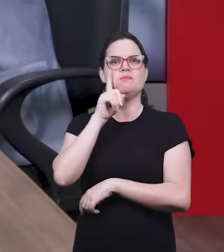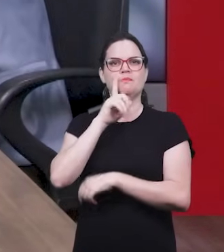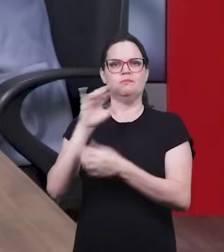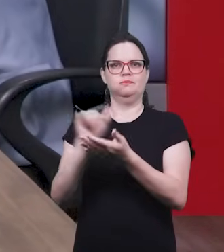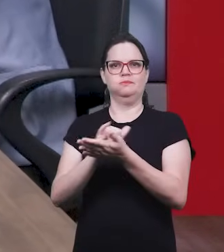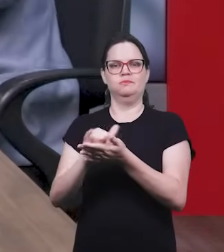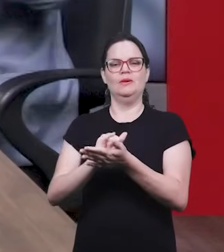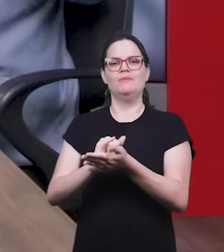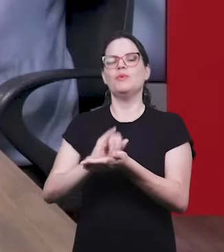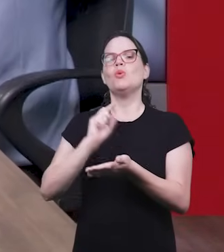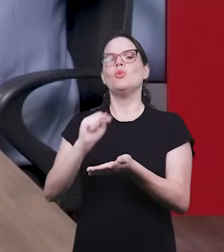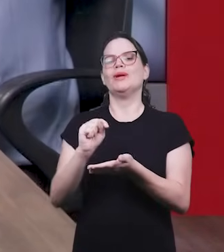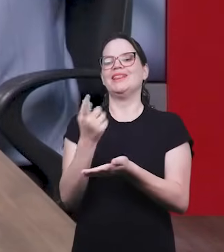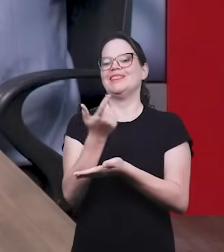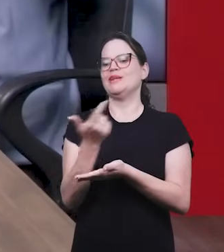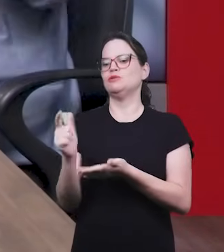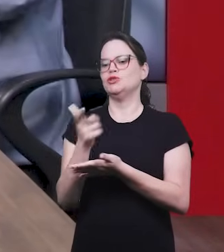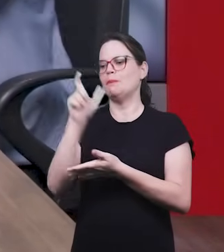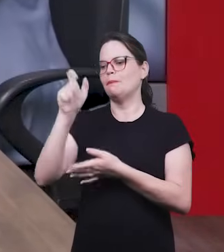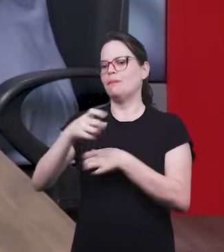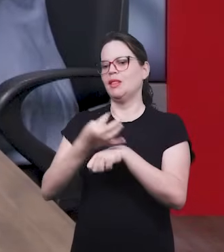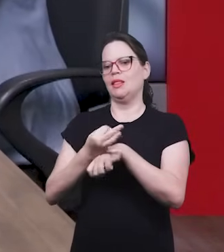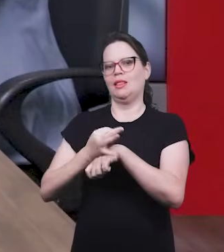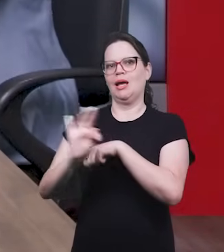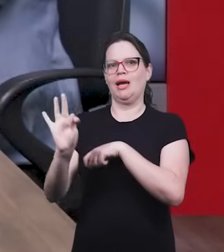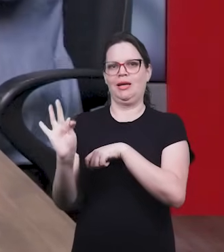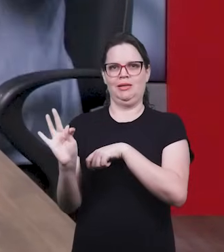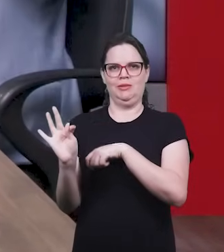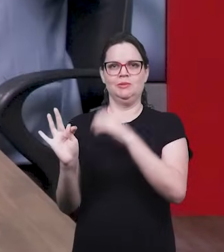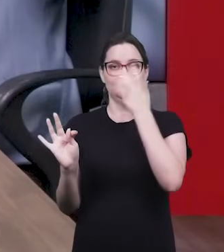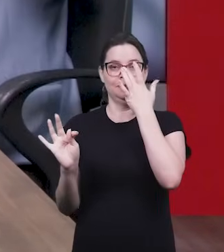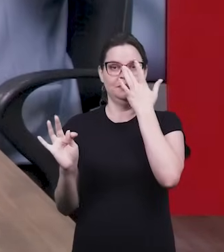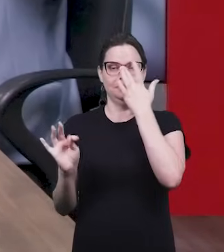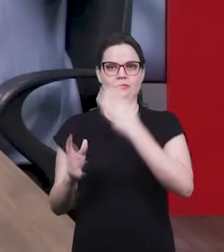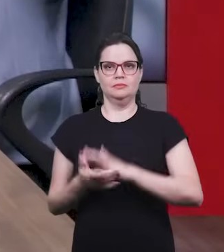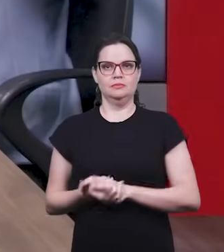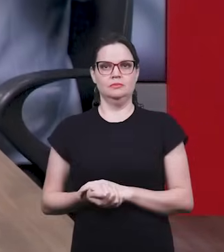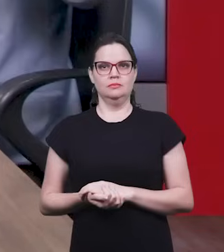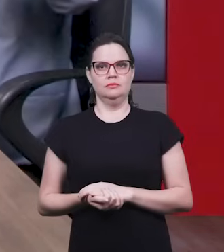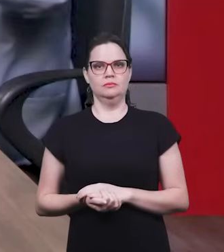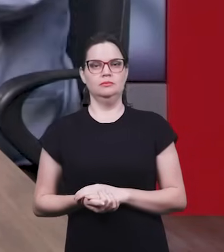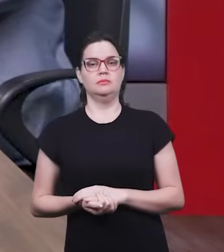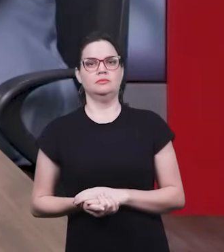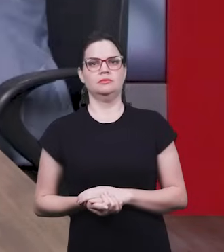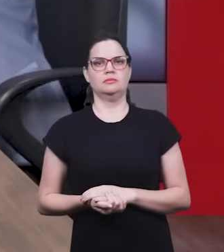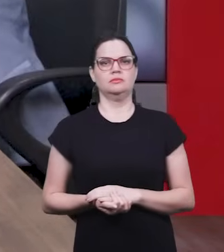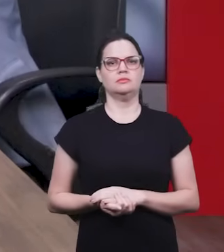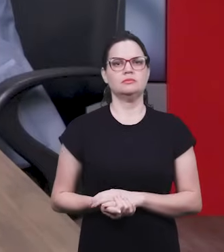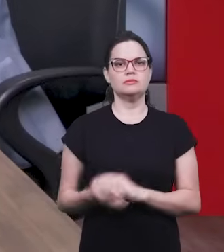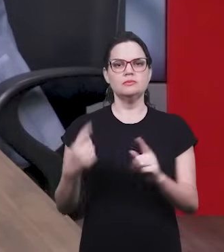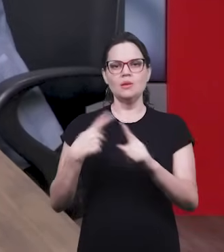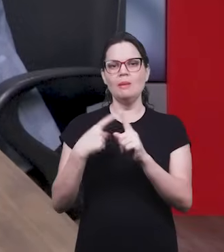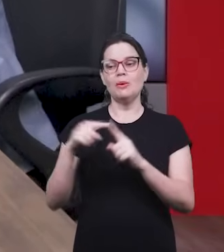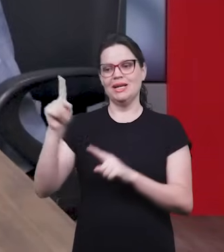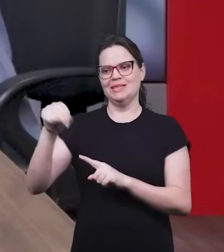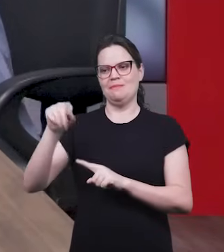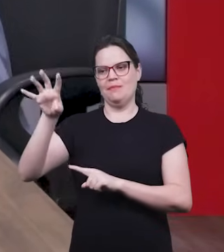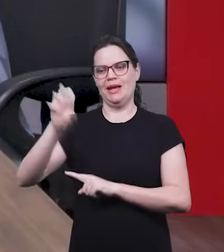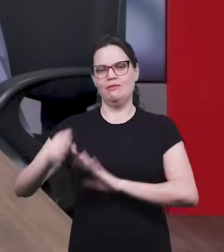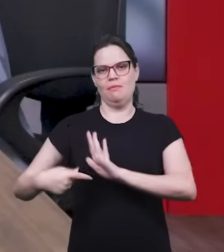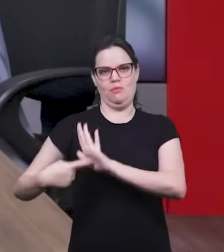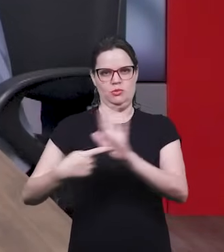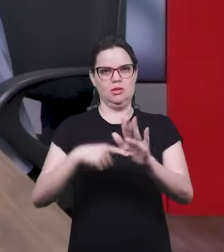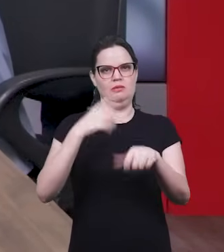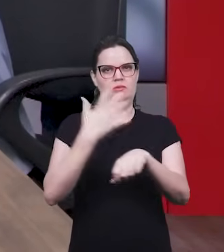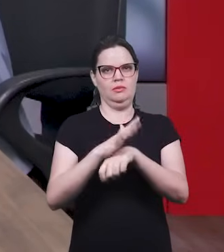estava faltando um técnico. Começou. O técnico ia entrar de recesso. Eles faziam as demonstrações. Então,